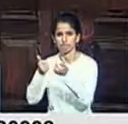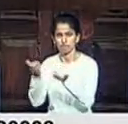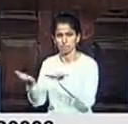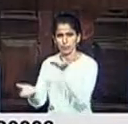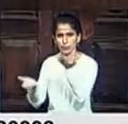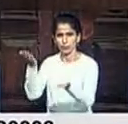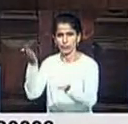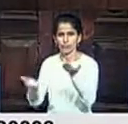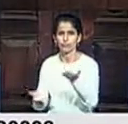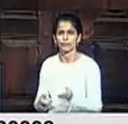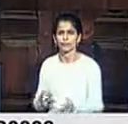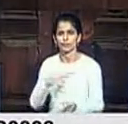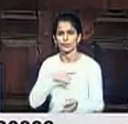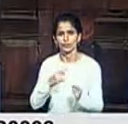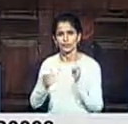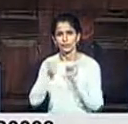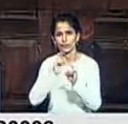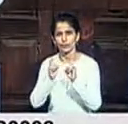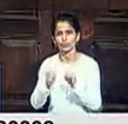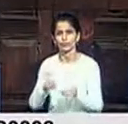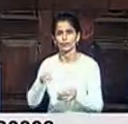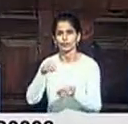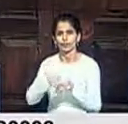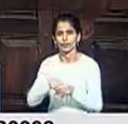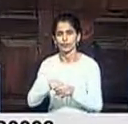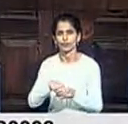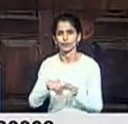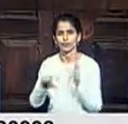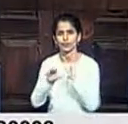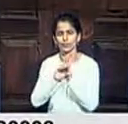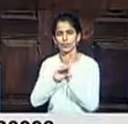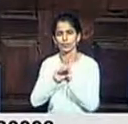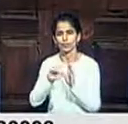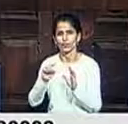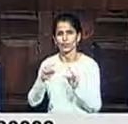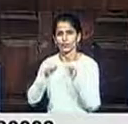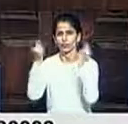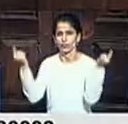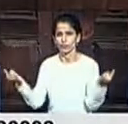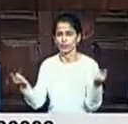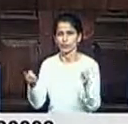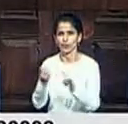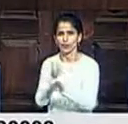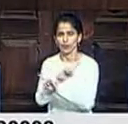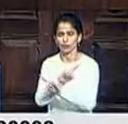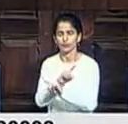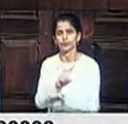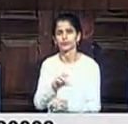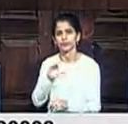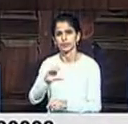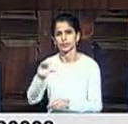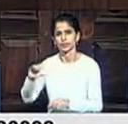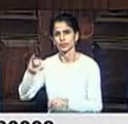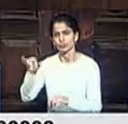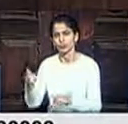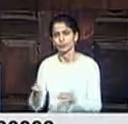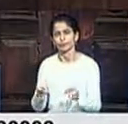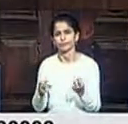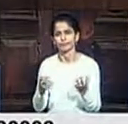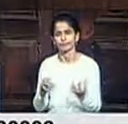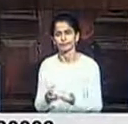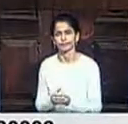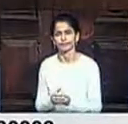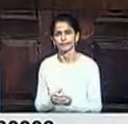na discussão votamos na CCJ pela inconstitucionalidade, acompanhando o voto do deputado Luiz Paulo,